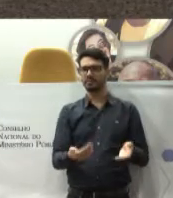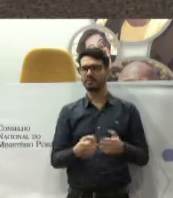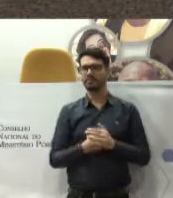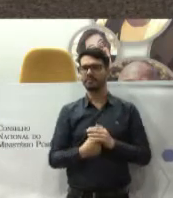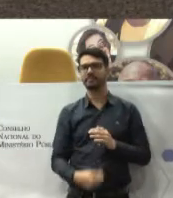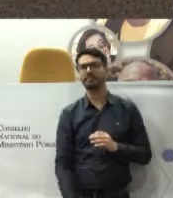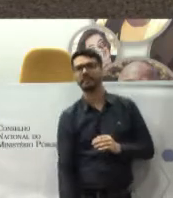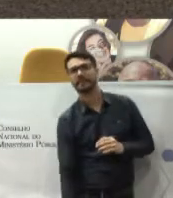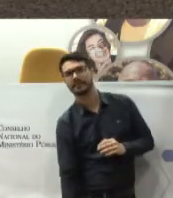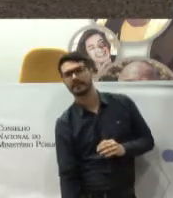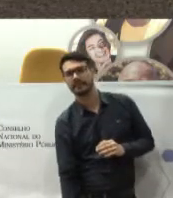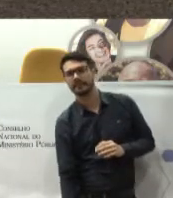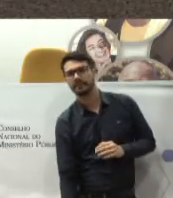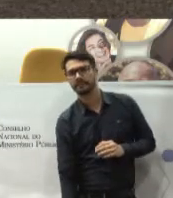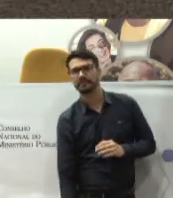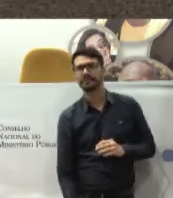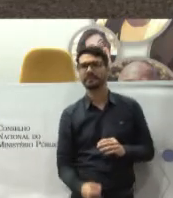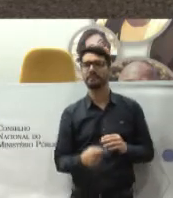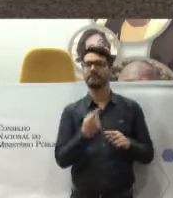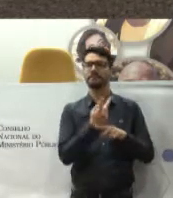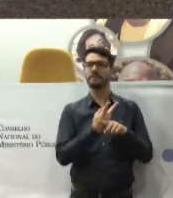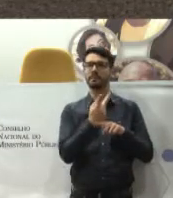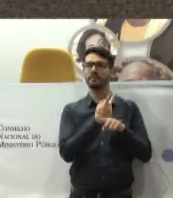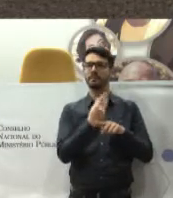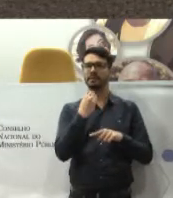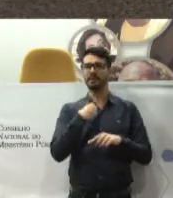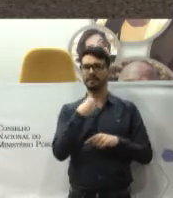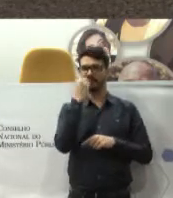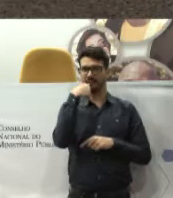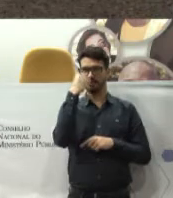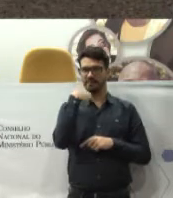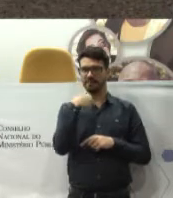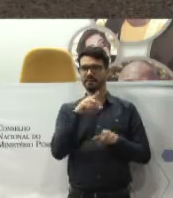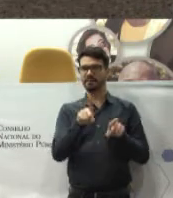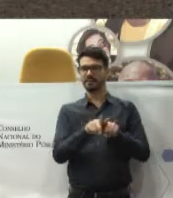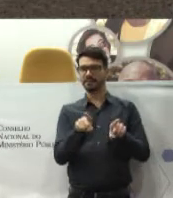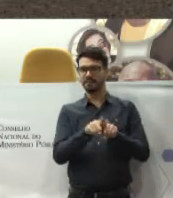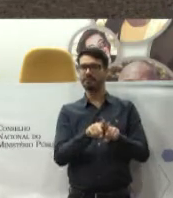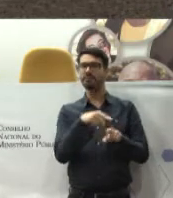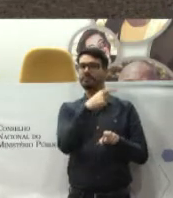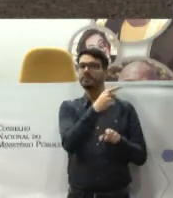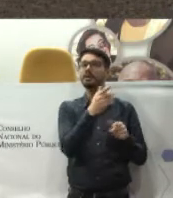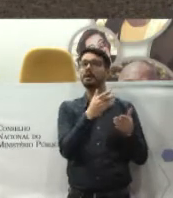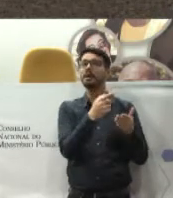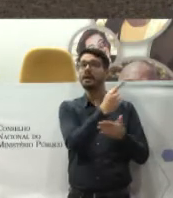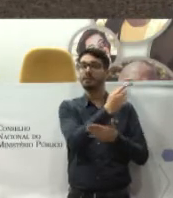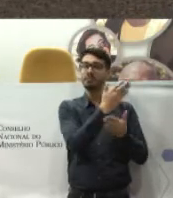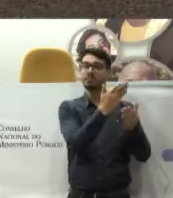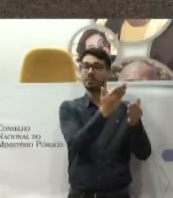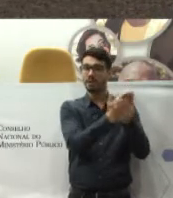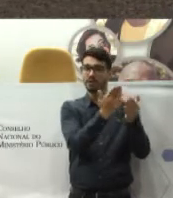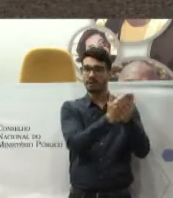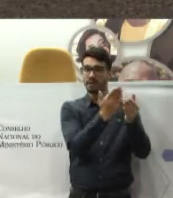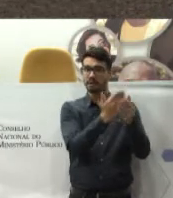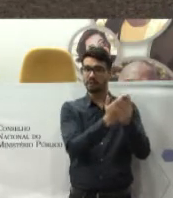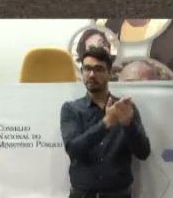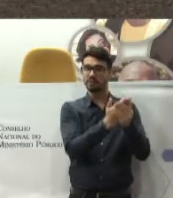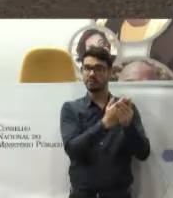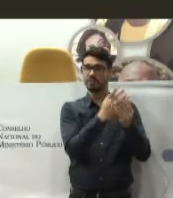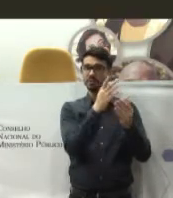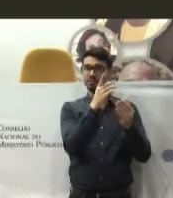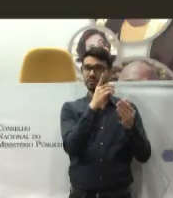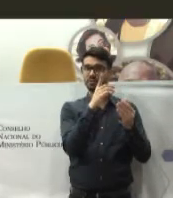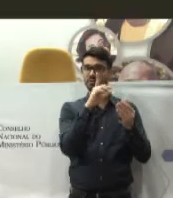buscando a minha fragilidade dentro da capacidade institucional e expertise que as demandas estruturais vieram como